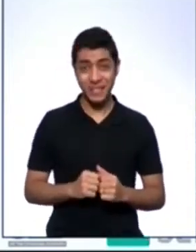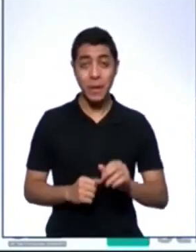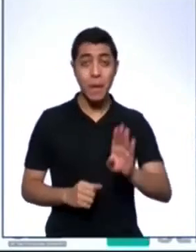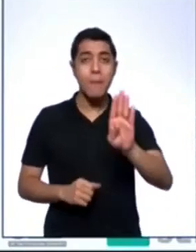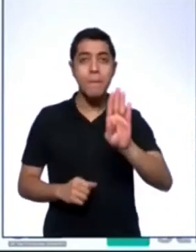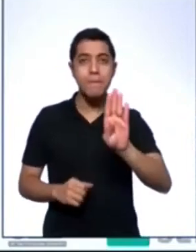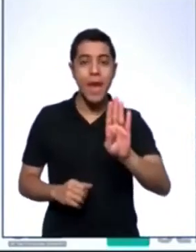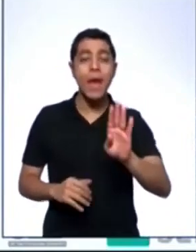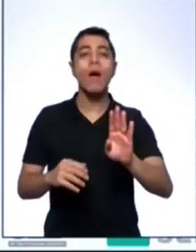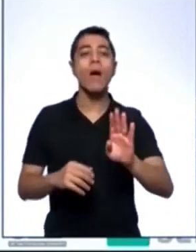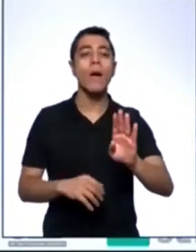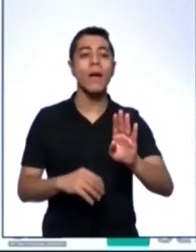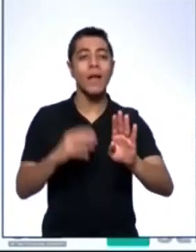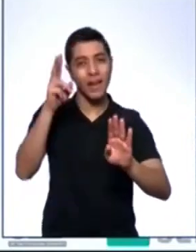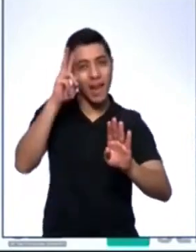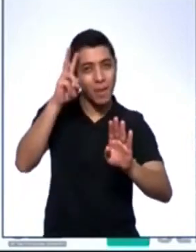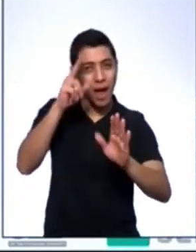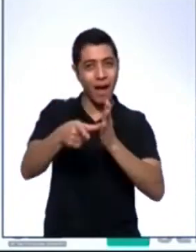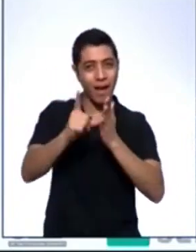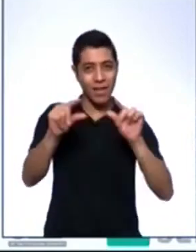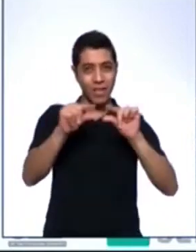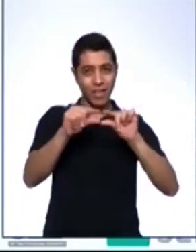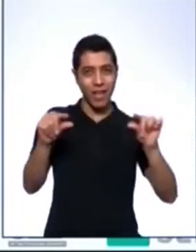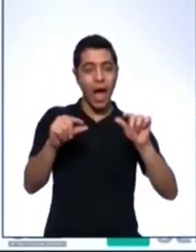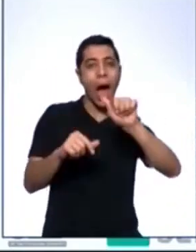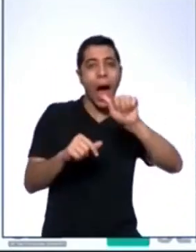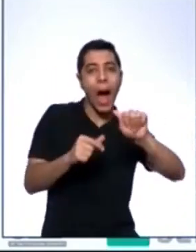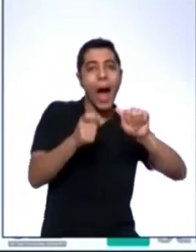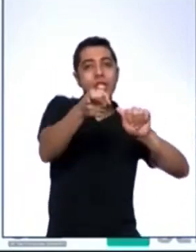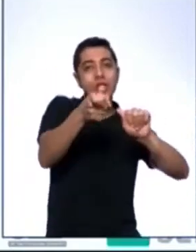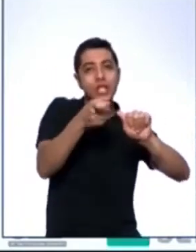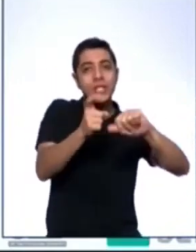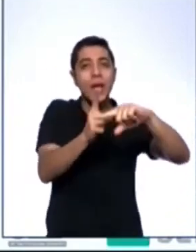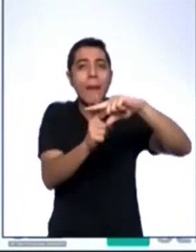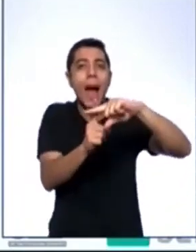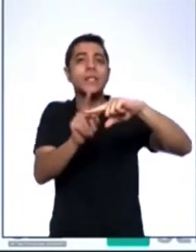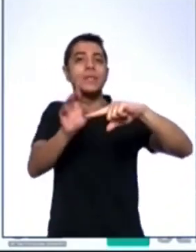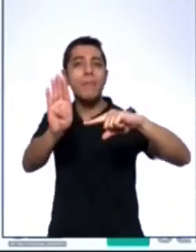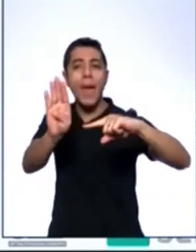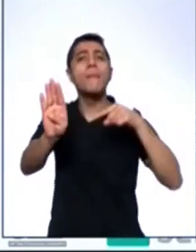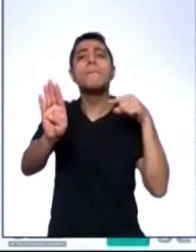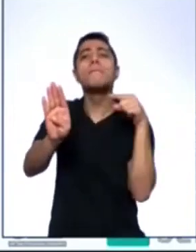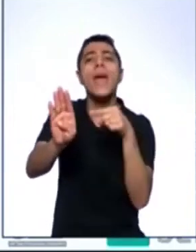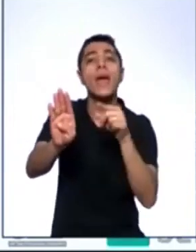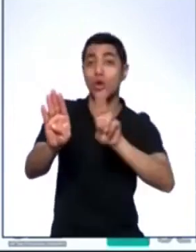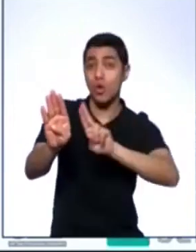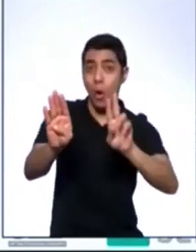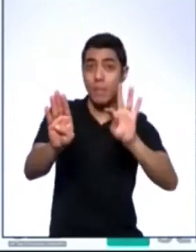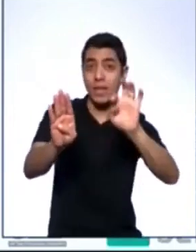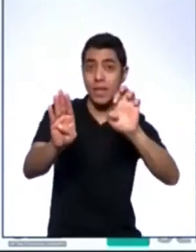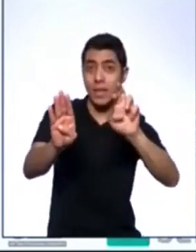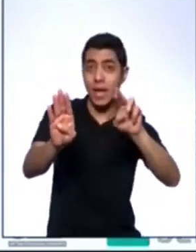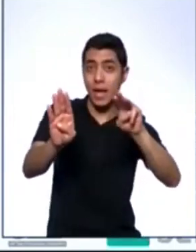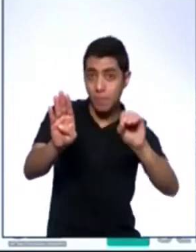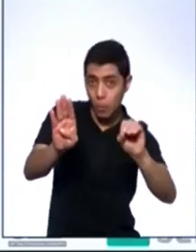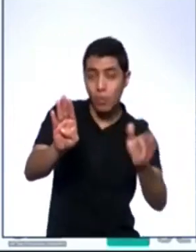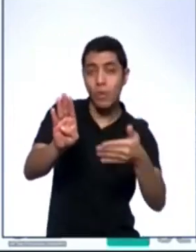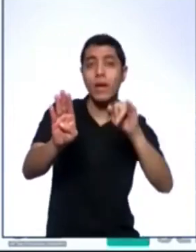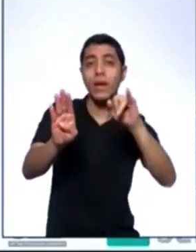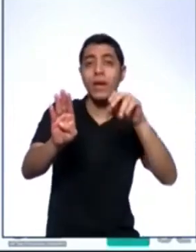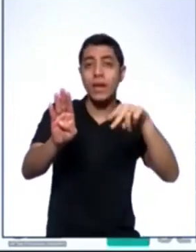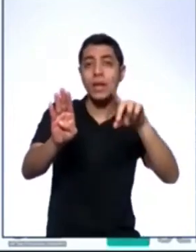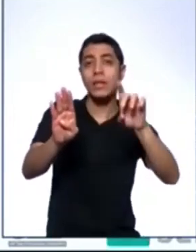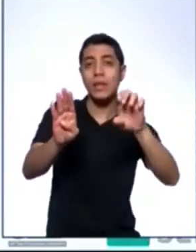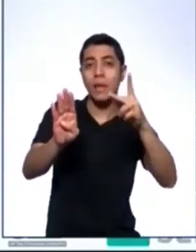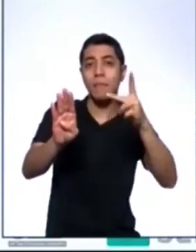dedo a x mais B chama termo independente e nesse meu exemplo ele vale menos 2 e é